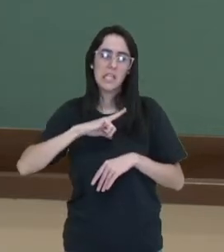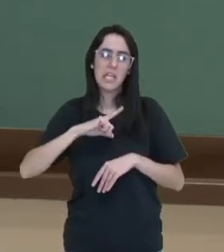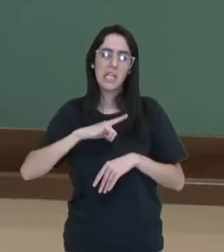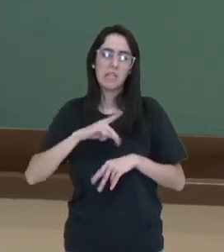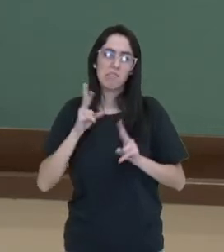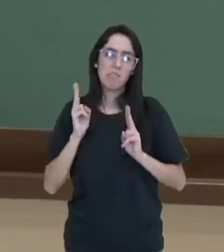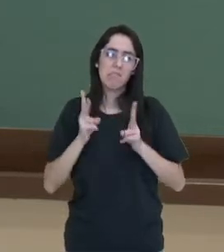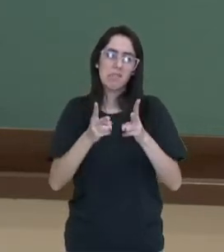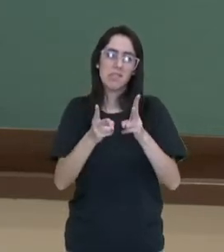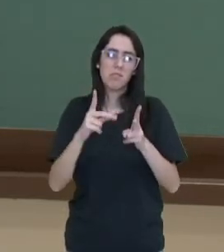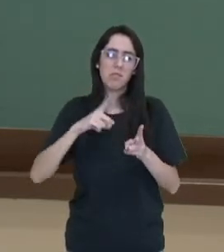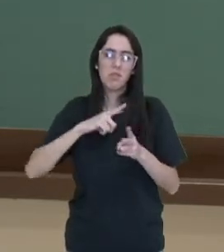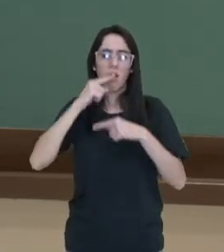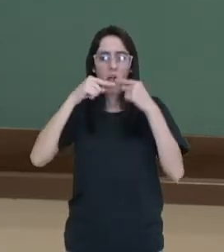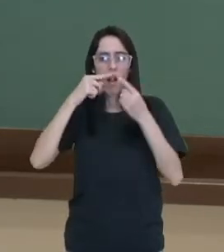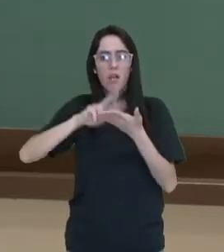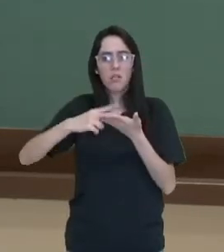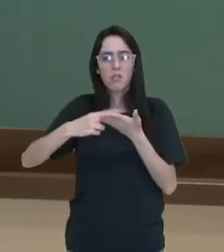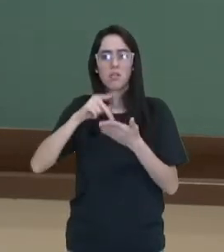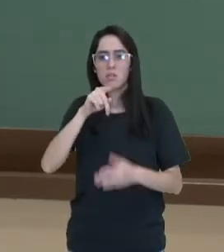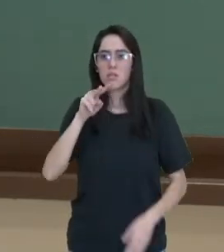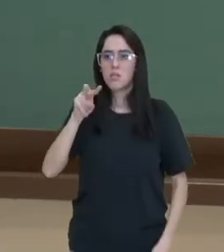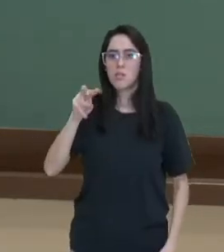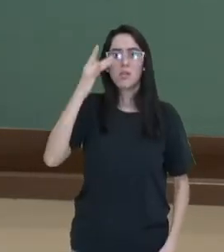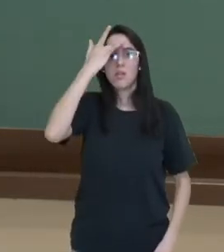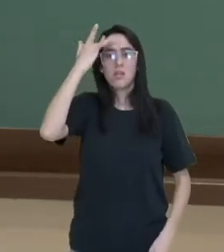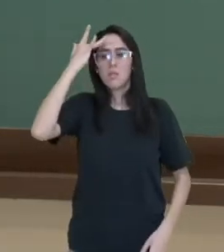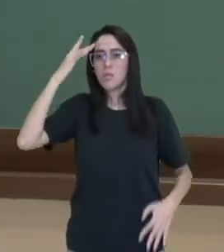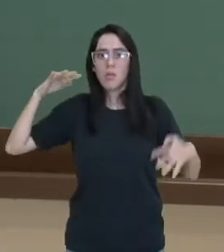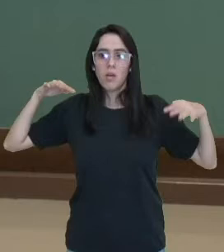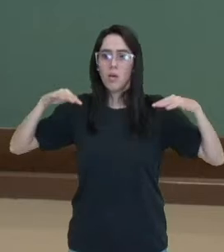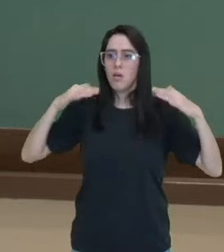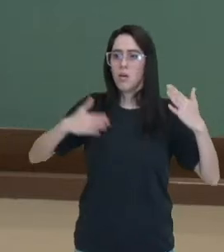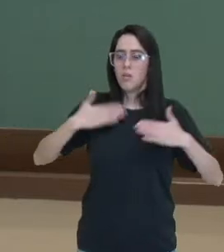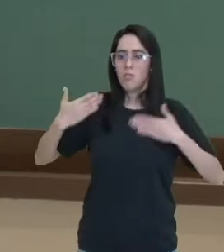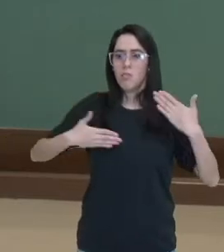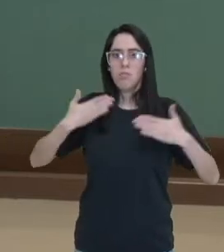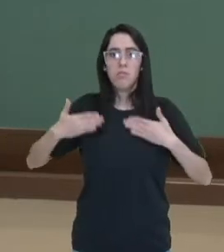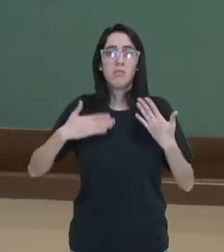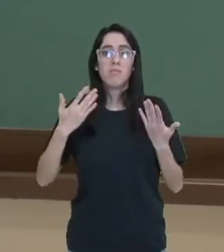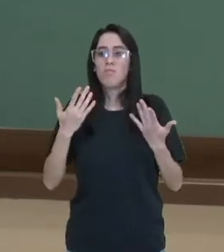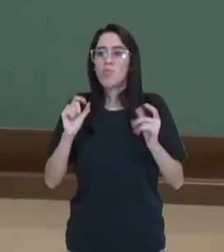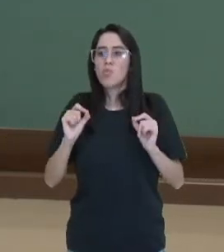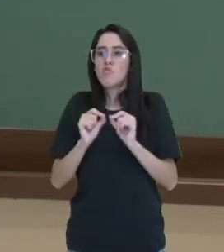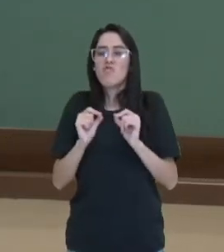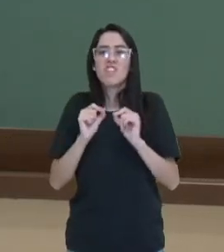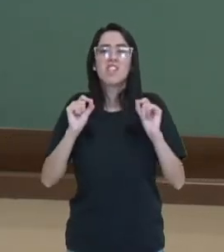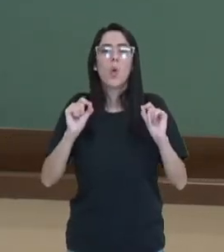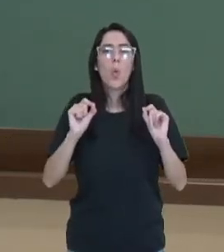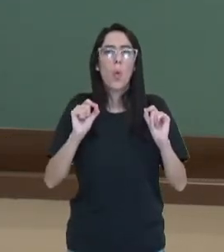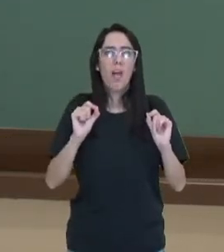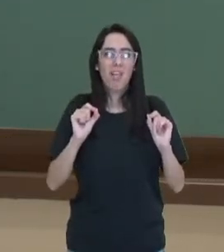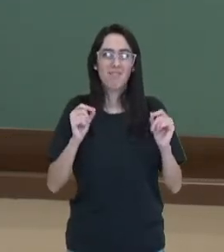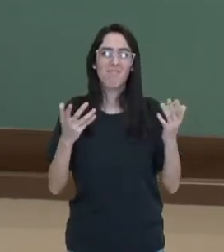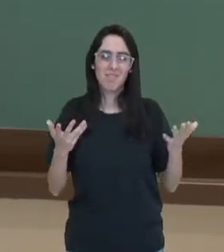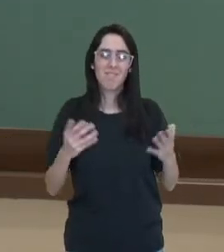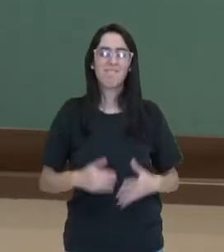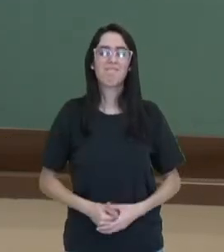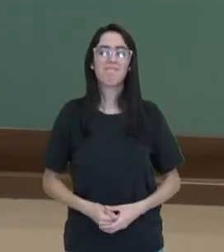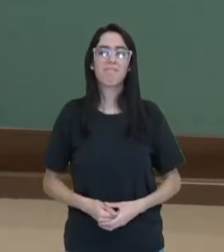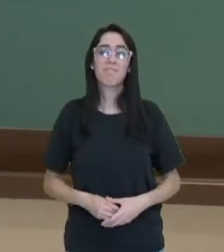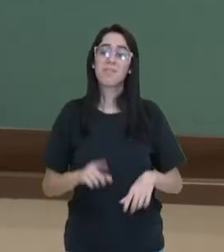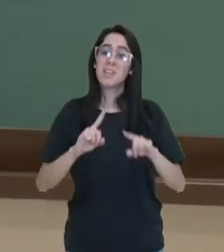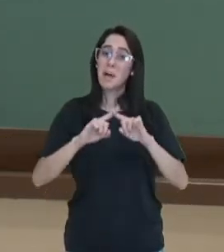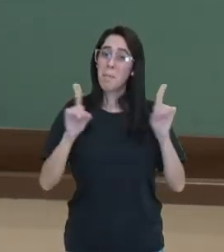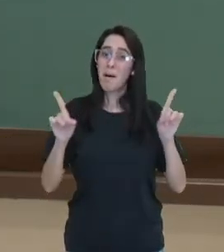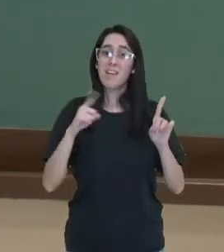convulsão, as pessoas ficam assustadas, né, porque não sabem o que fazer. Na verdade, a gente